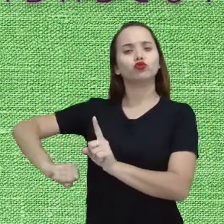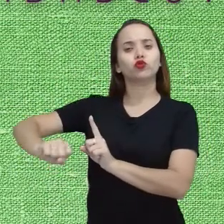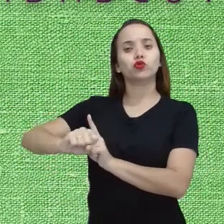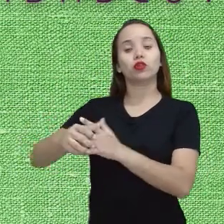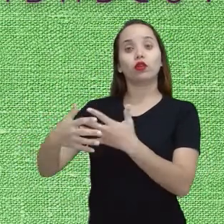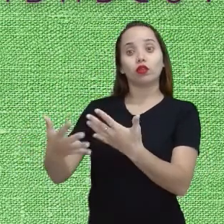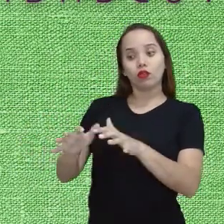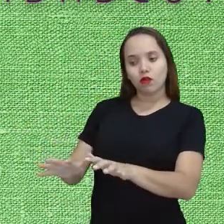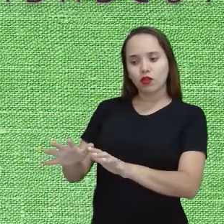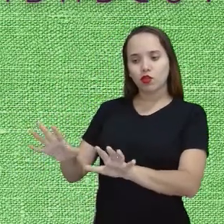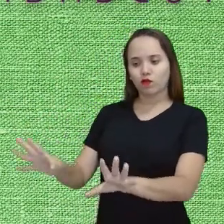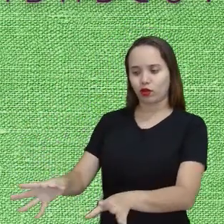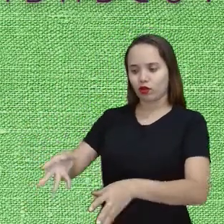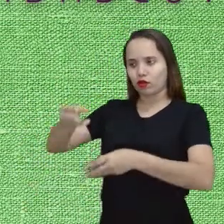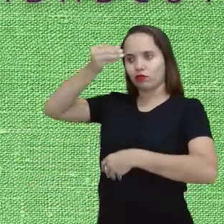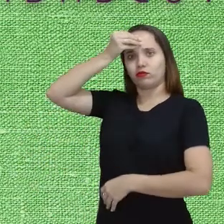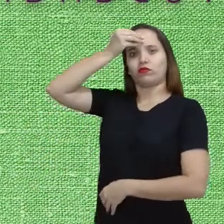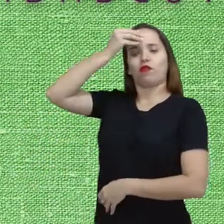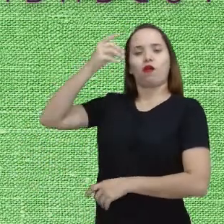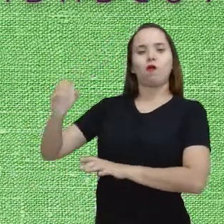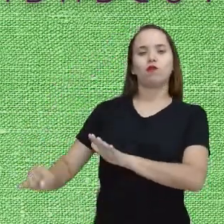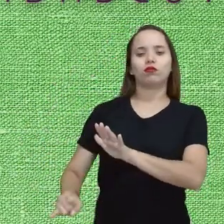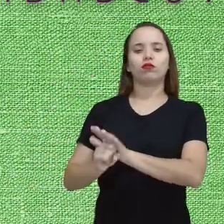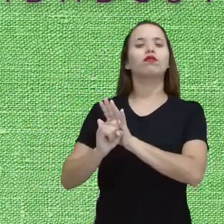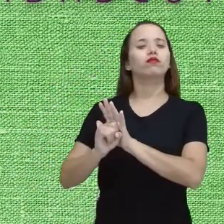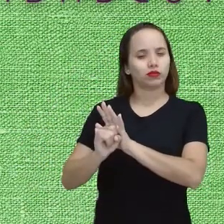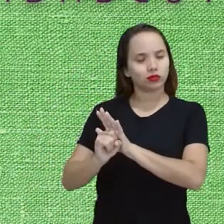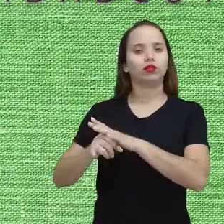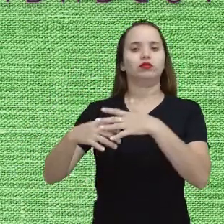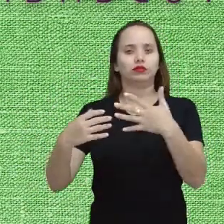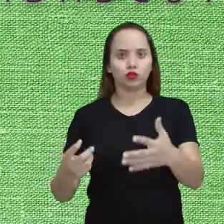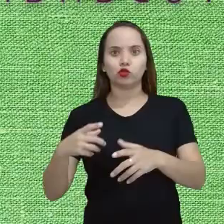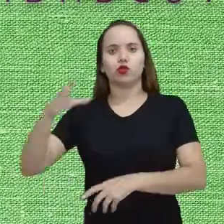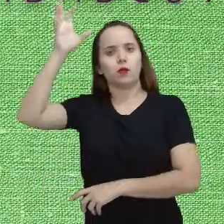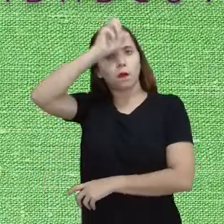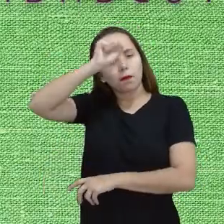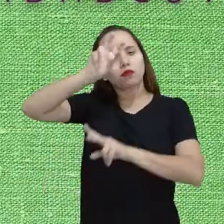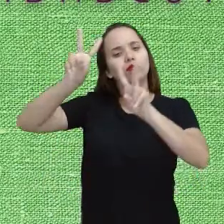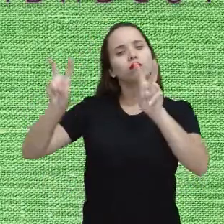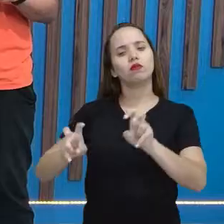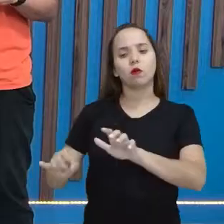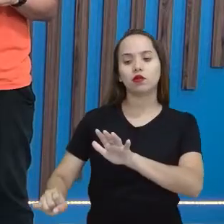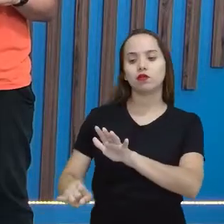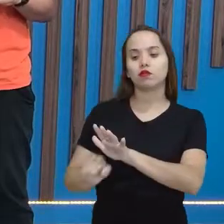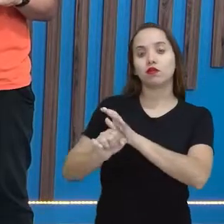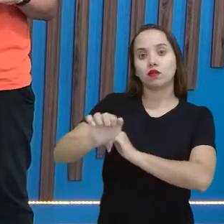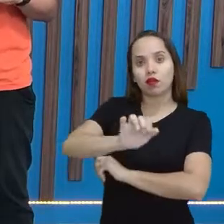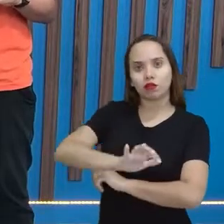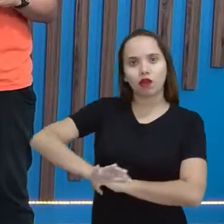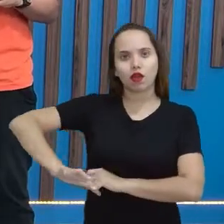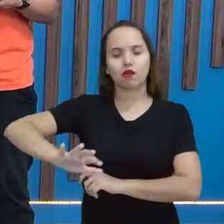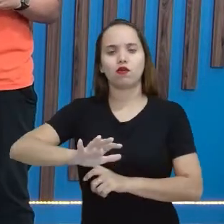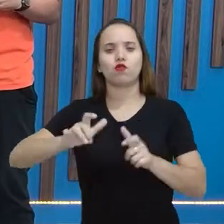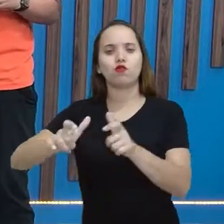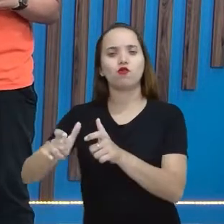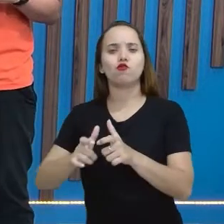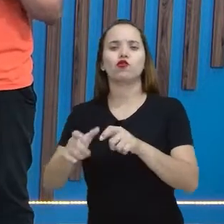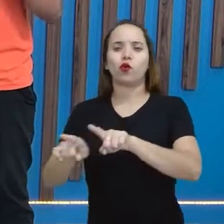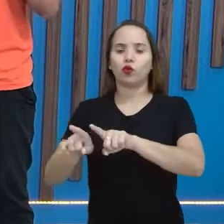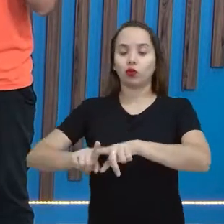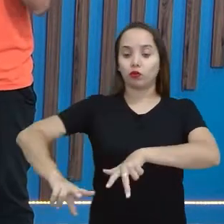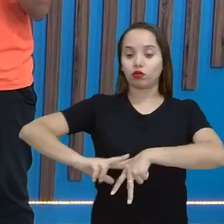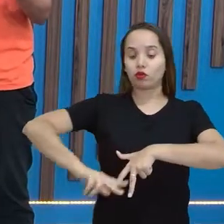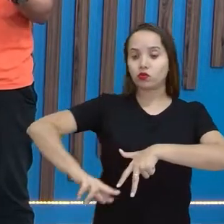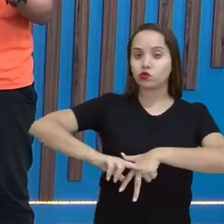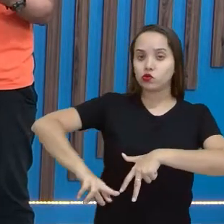de identidade, né? Então a gente viu identidade regional, né? A gente viu identidade de gênero, a